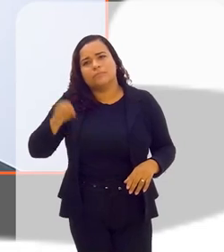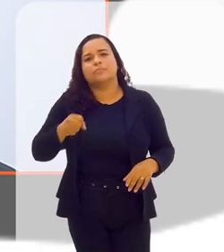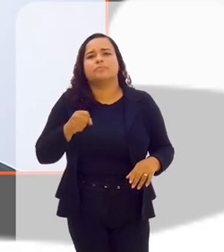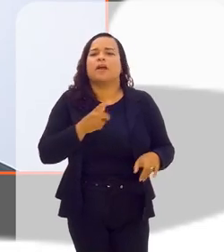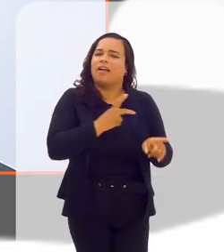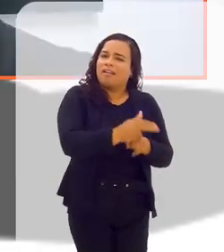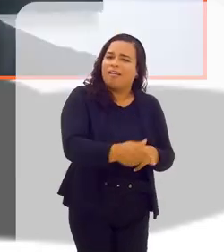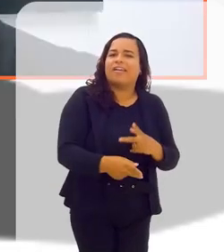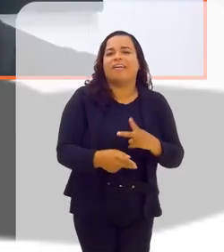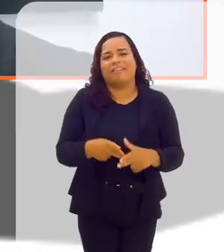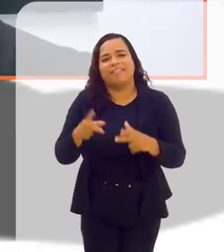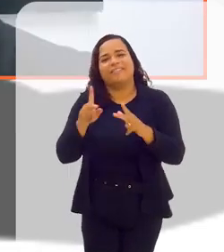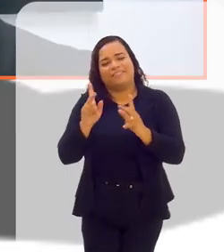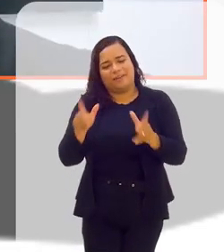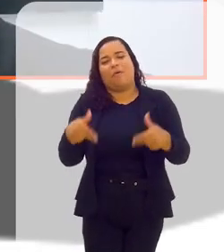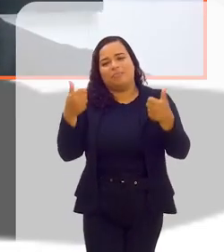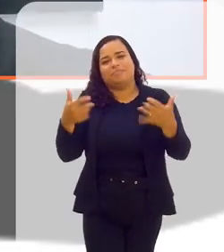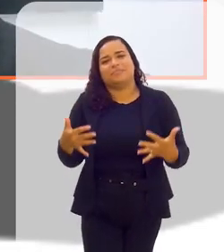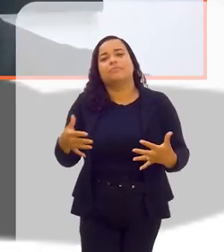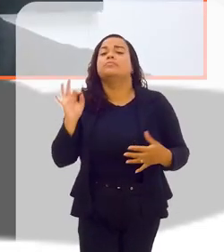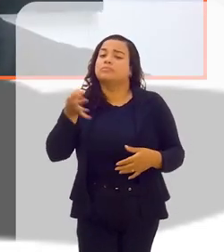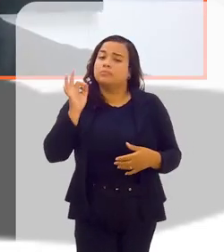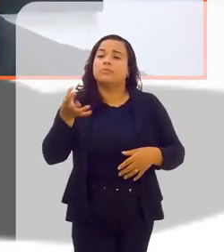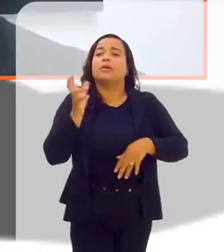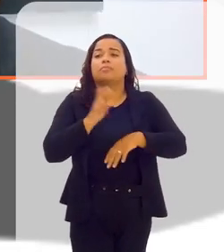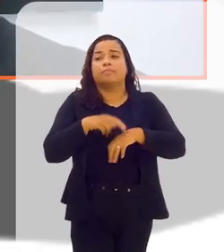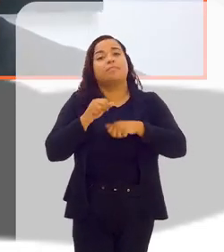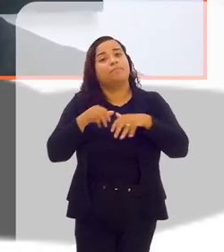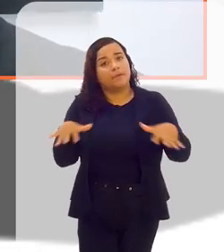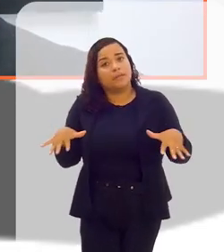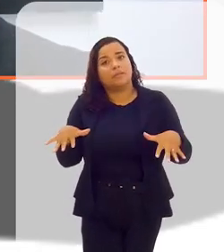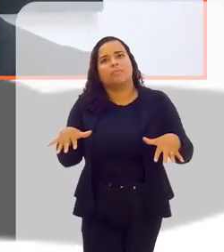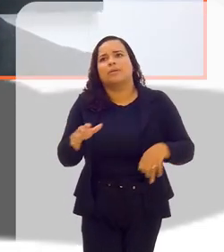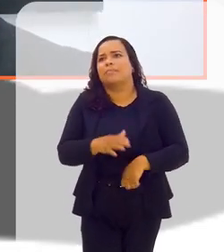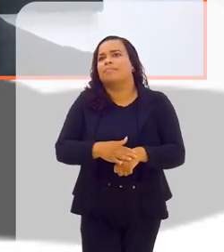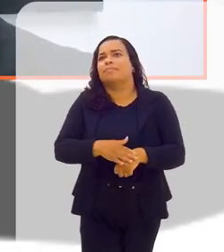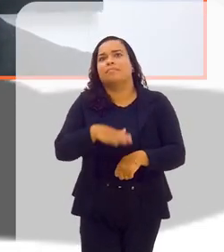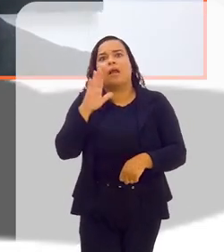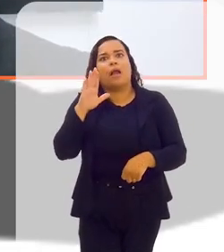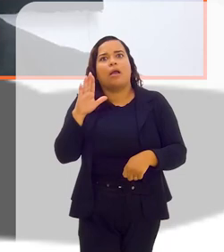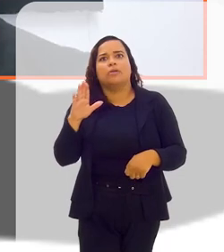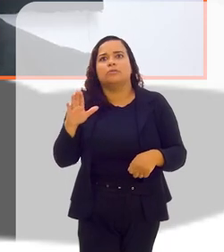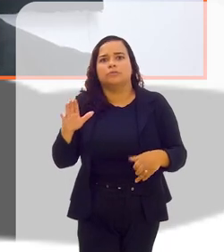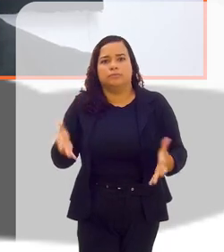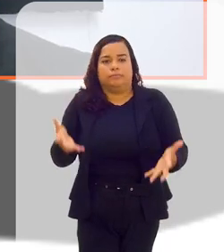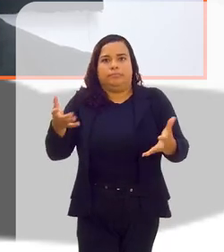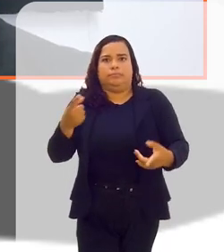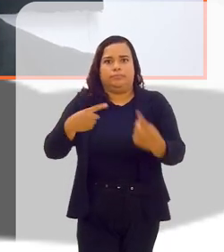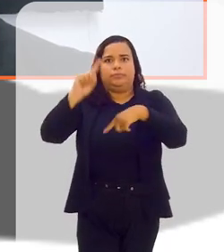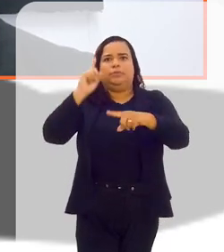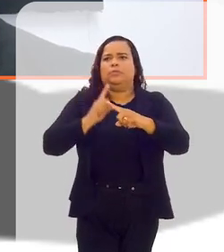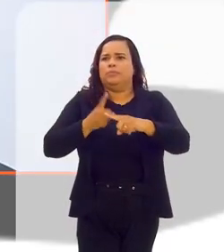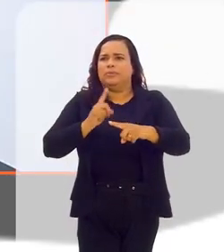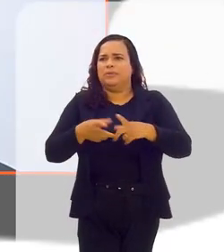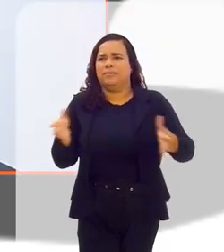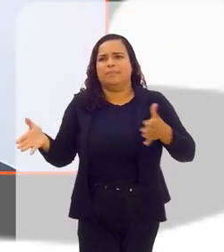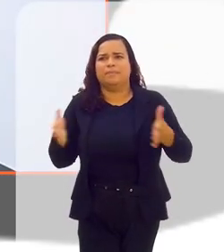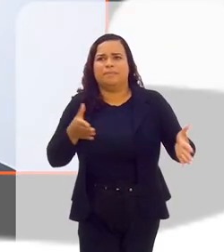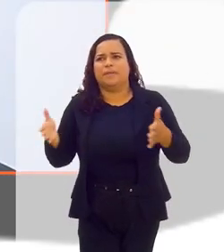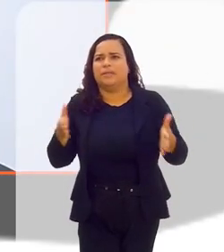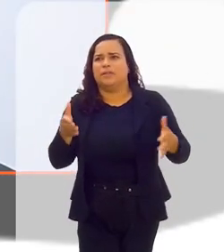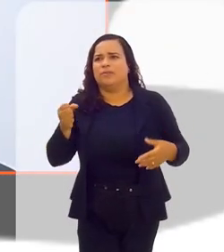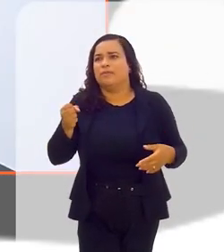assim, essa parceria ganha-ganha que a gente falou no início do Mas a programa, né? própria pandemia foi o que mais abrilhantou também, porque na pandemia foi uma